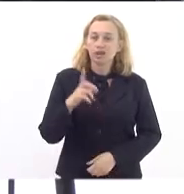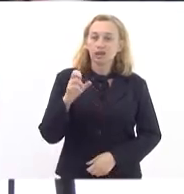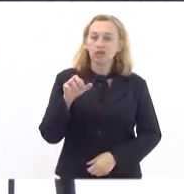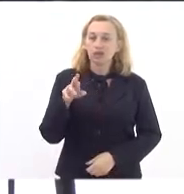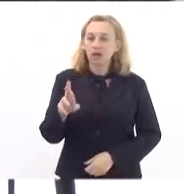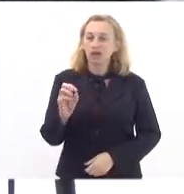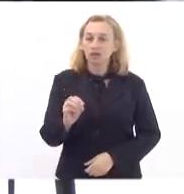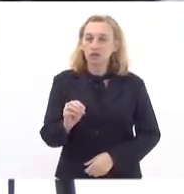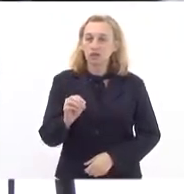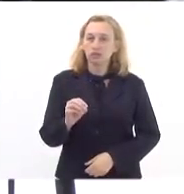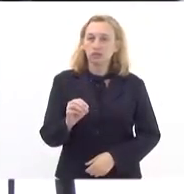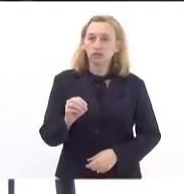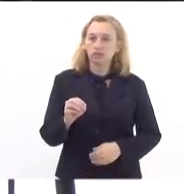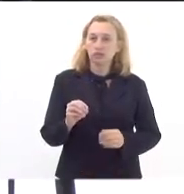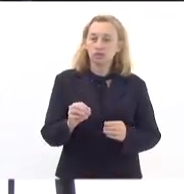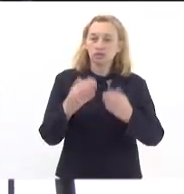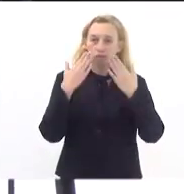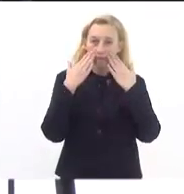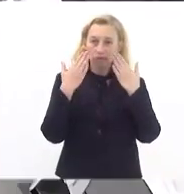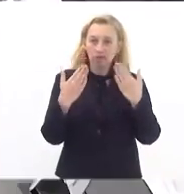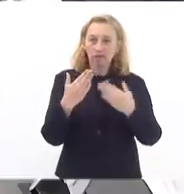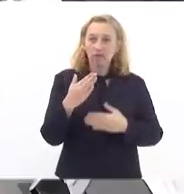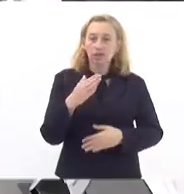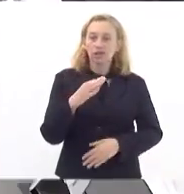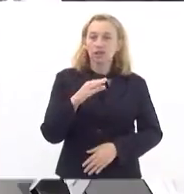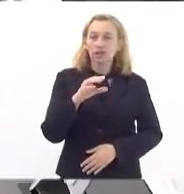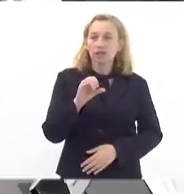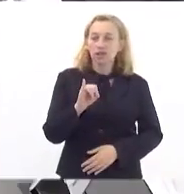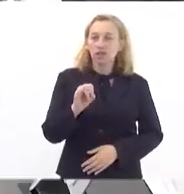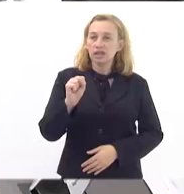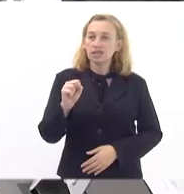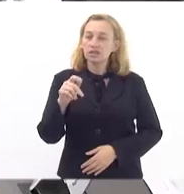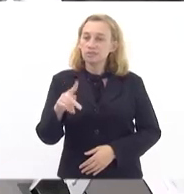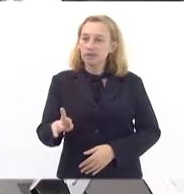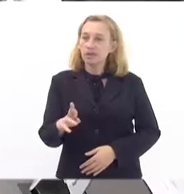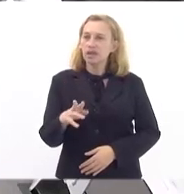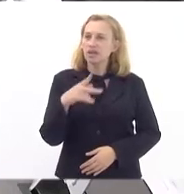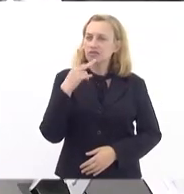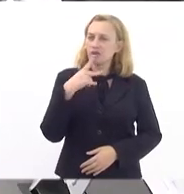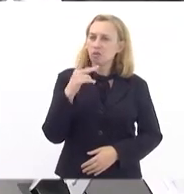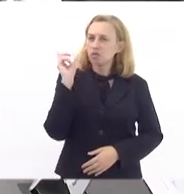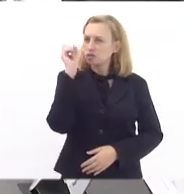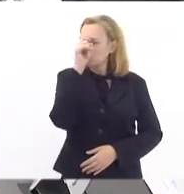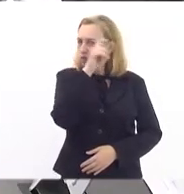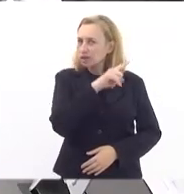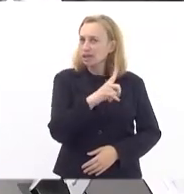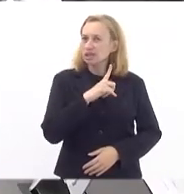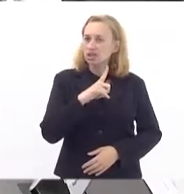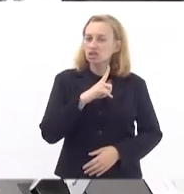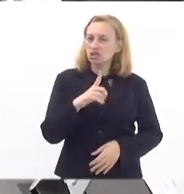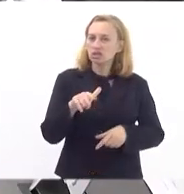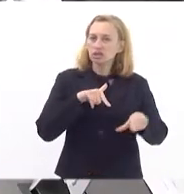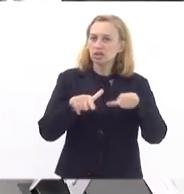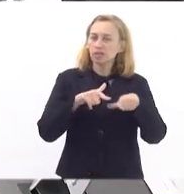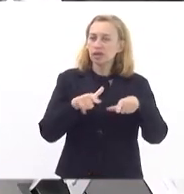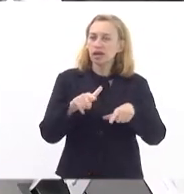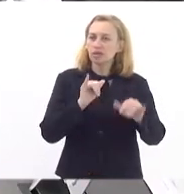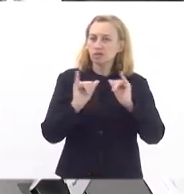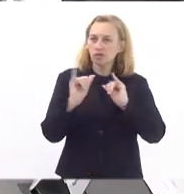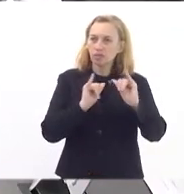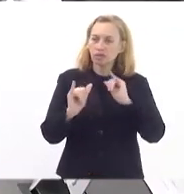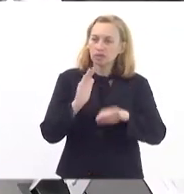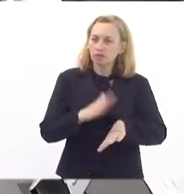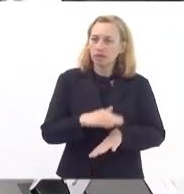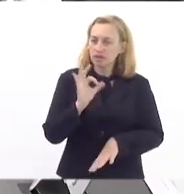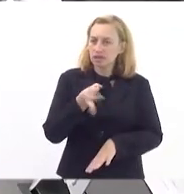fez apresentação pelo ISP em dado momento falou da dificuldade que tinha de trabalhar com dados mais precisos